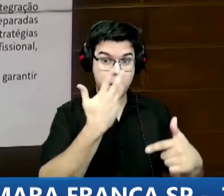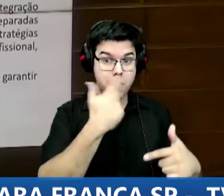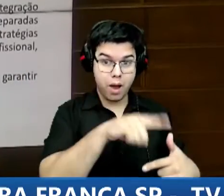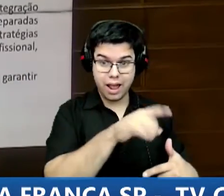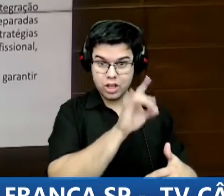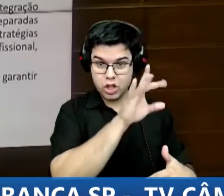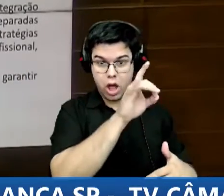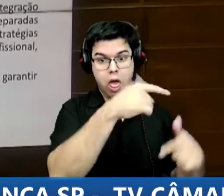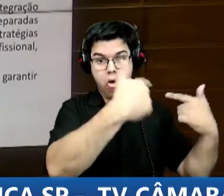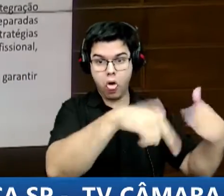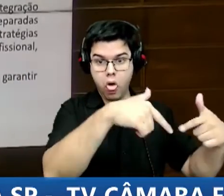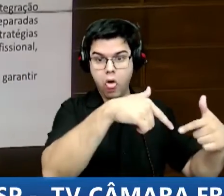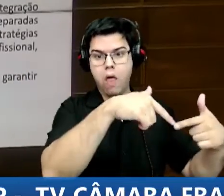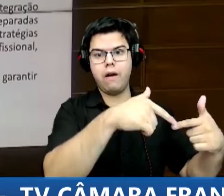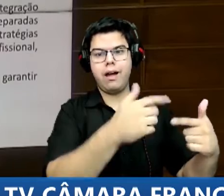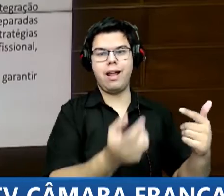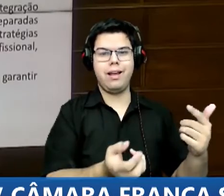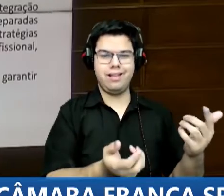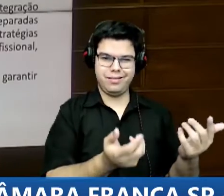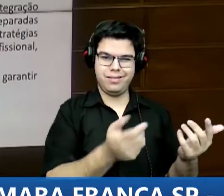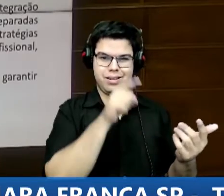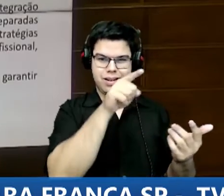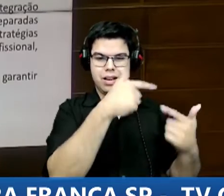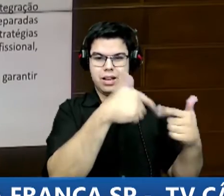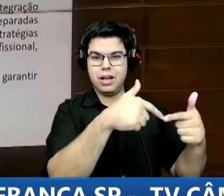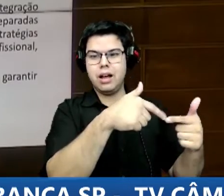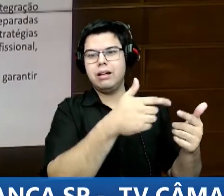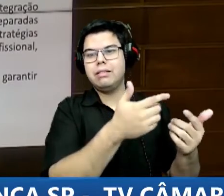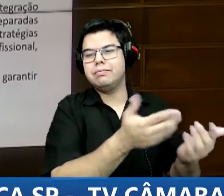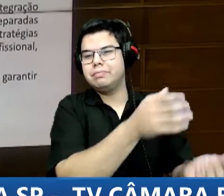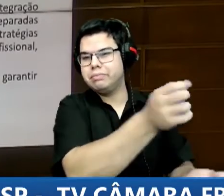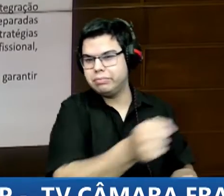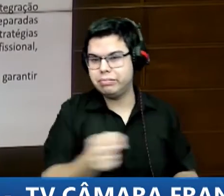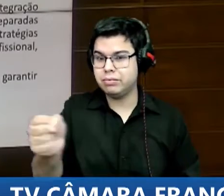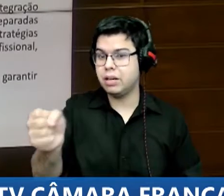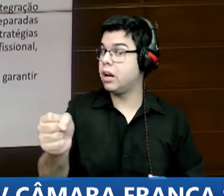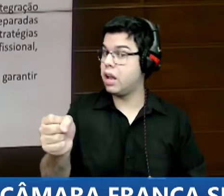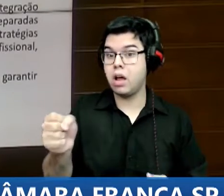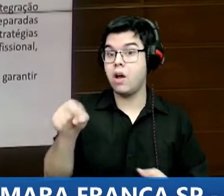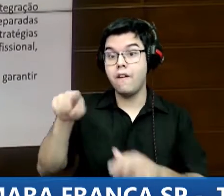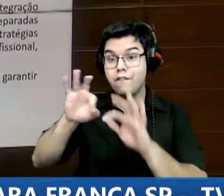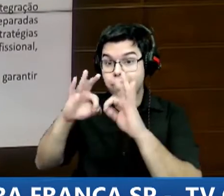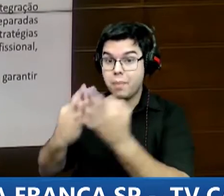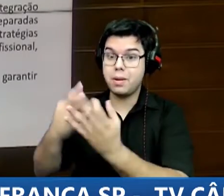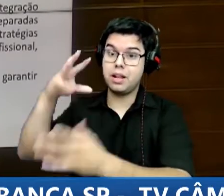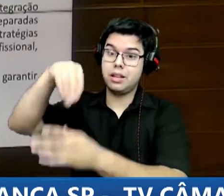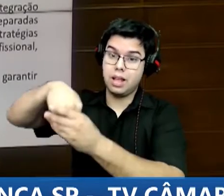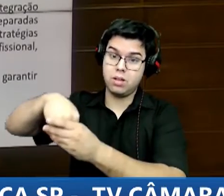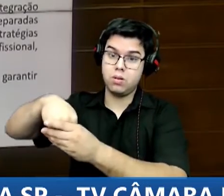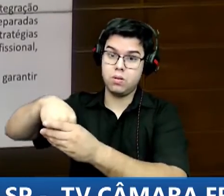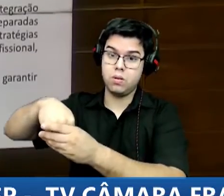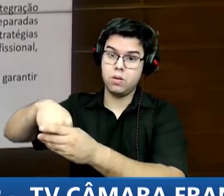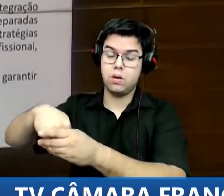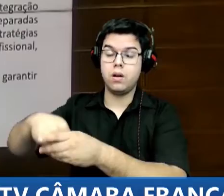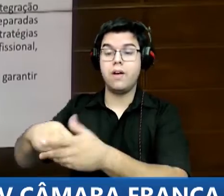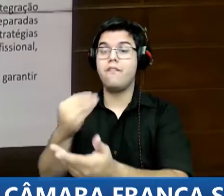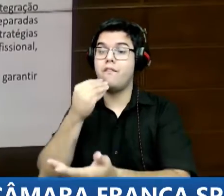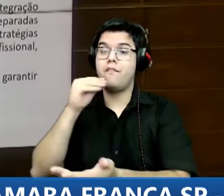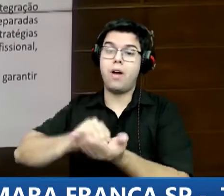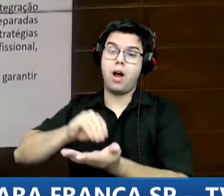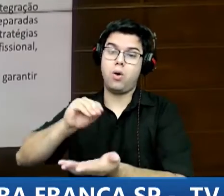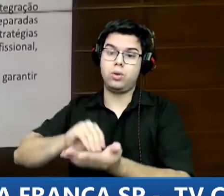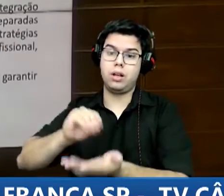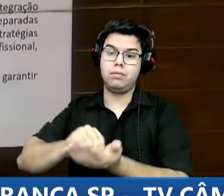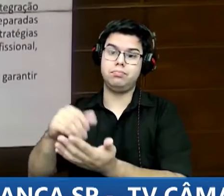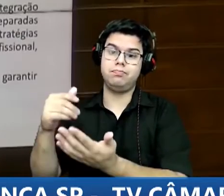trabalho infantil envolve uma situação de pobreza e miséria na qual essas famílias estão inseridas, de falta de oportunidades. Para os